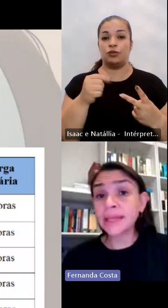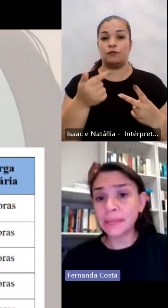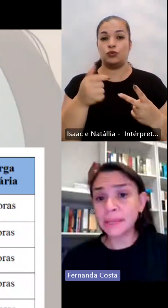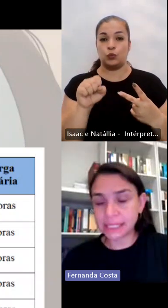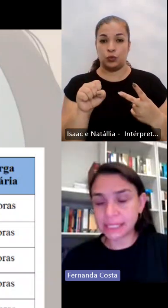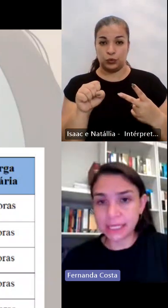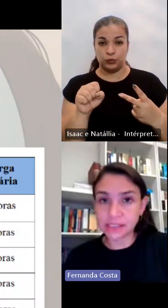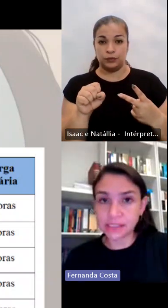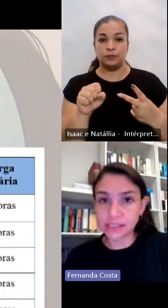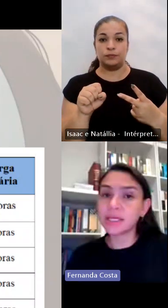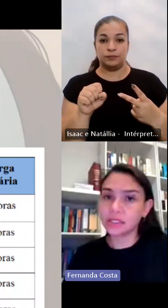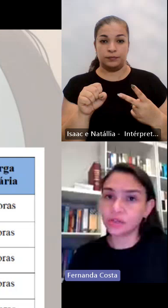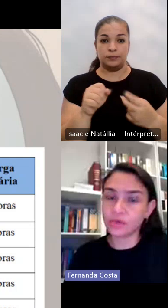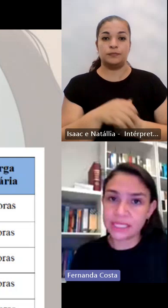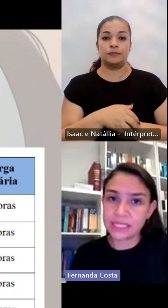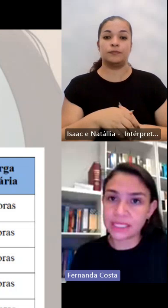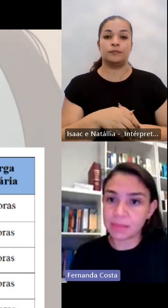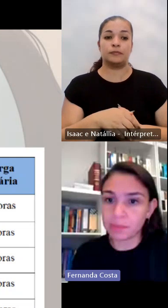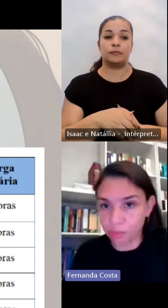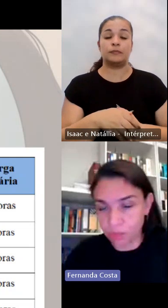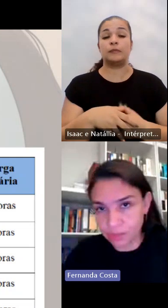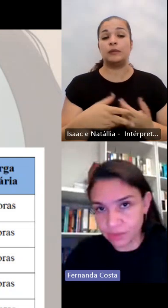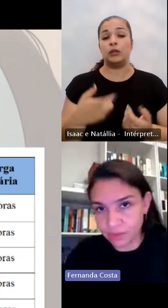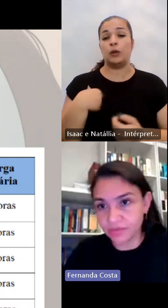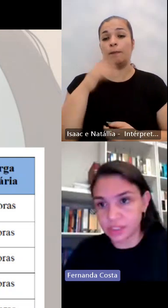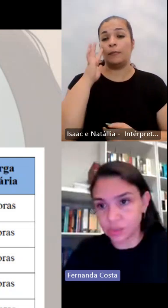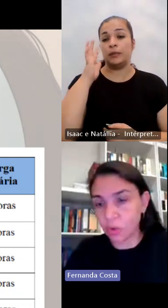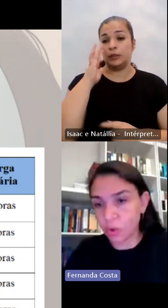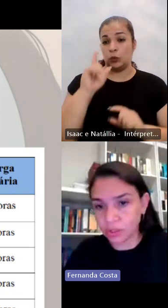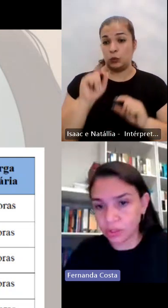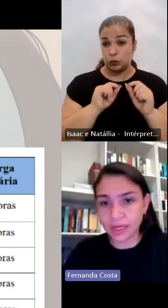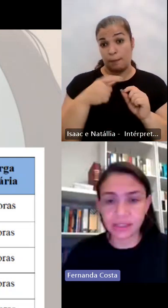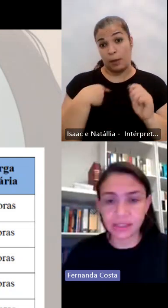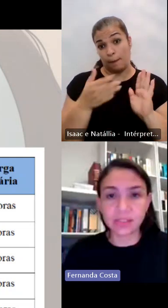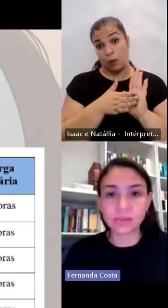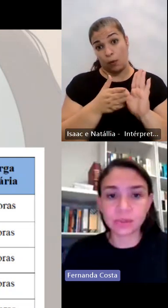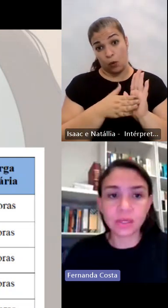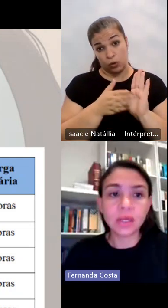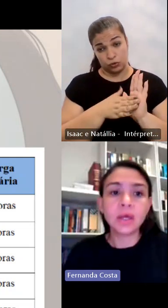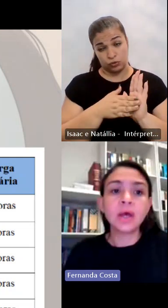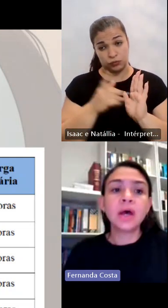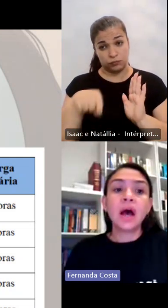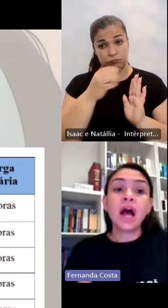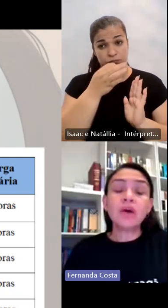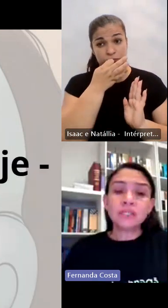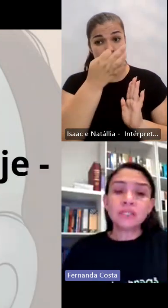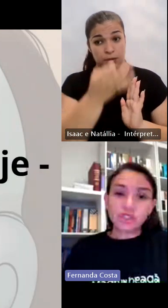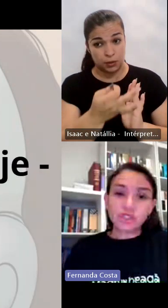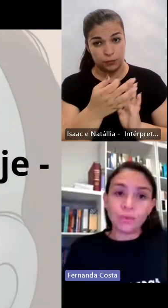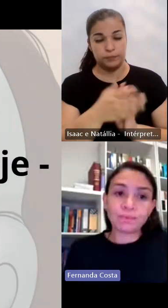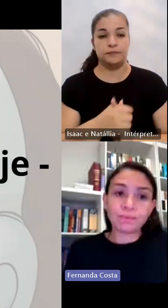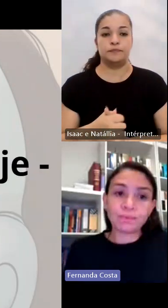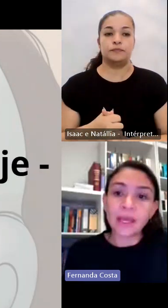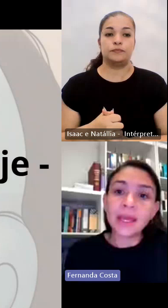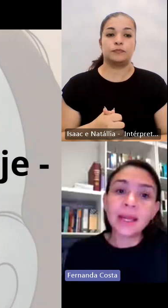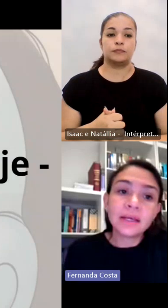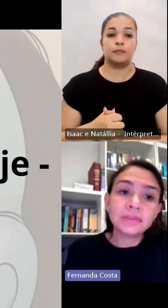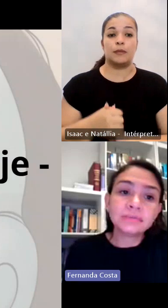o que que eu pensei em relação a isso? Eu vou apresentar minha proposta para ver se vocês concordam em relação a isso. A unidade